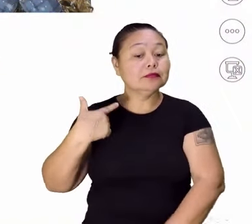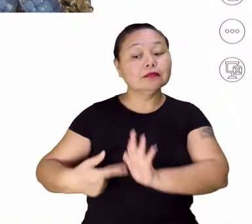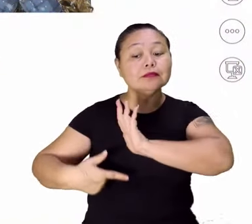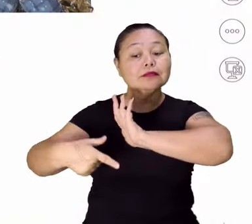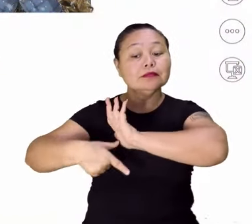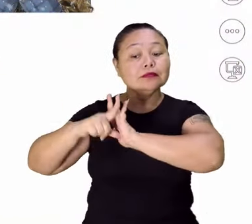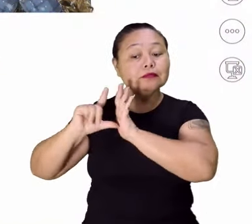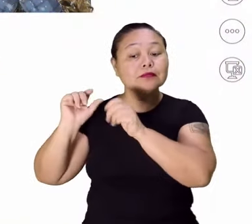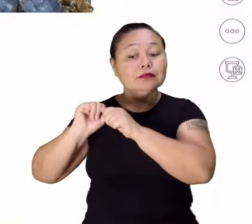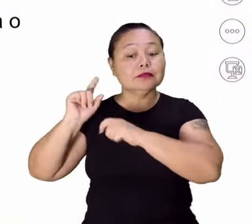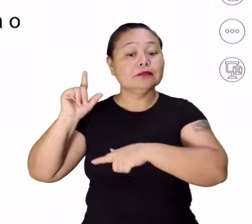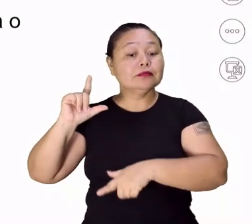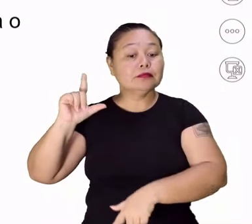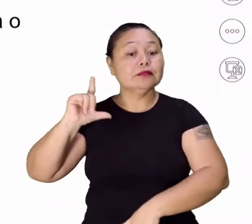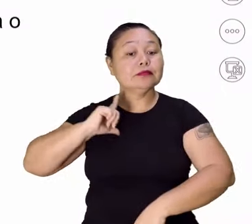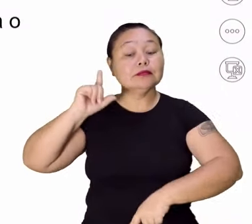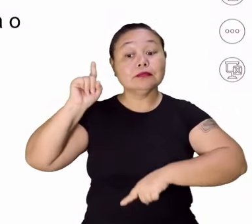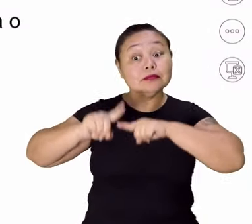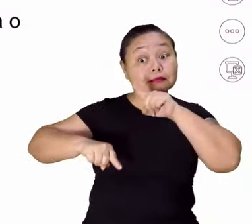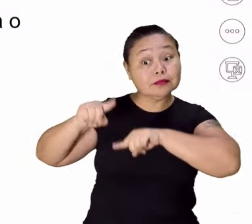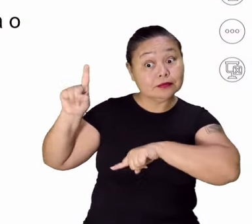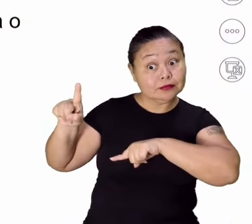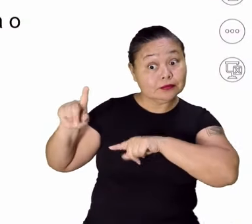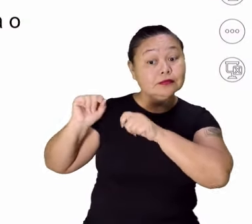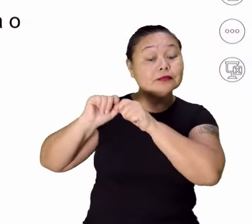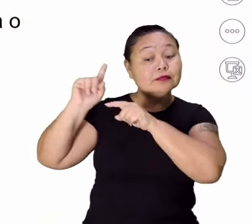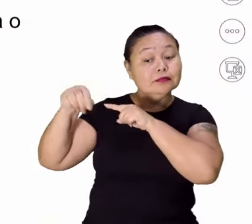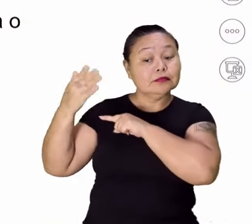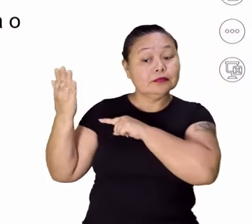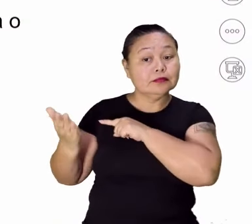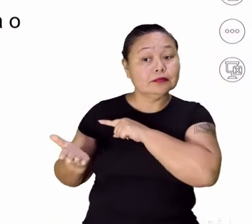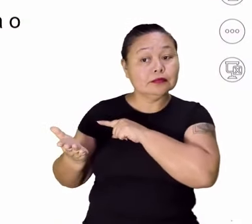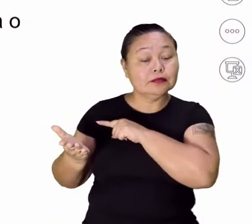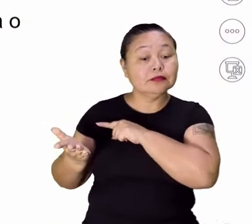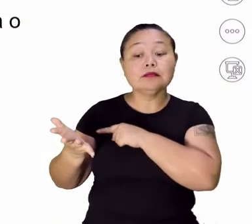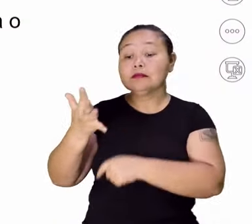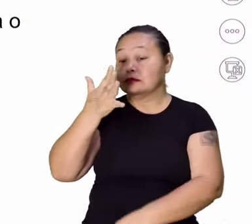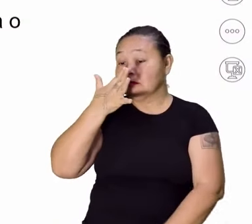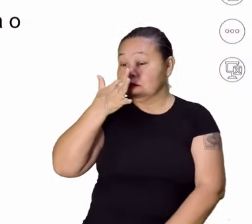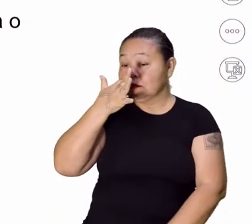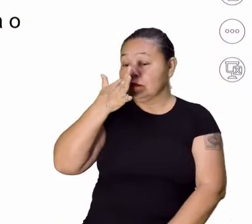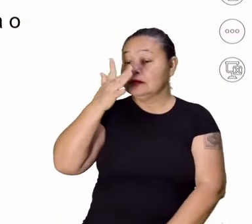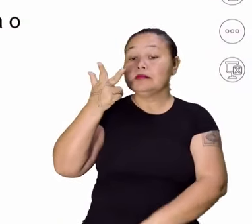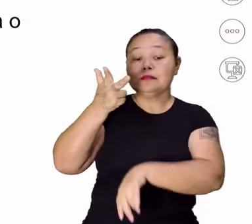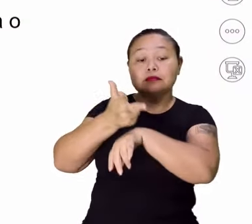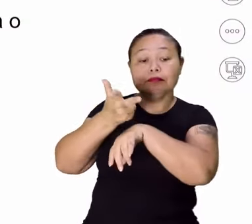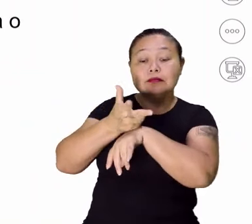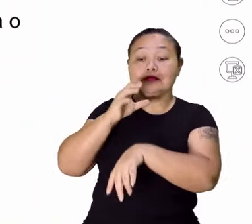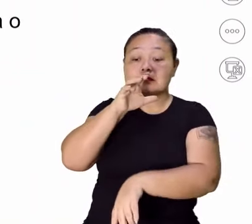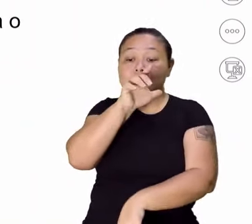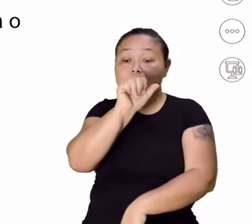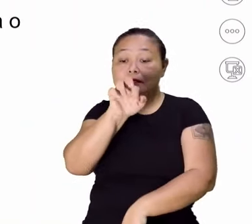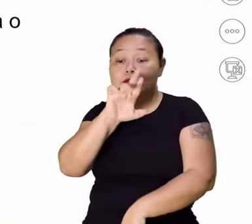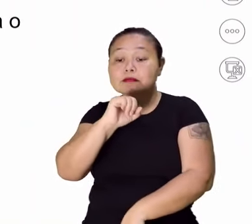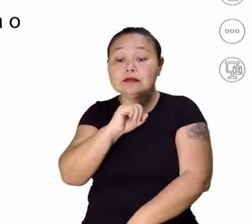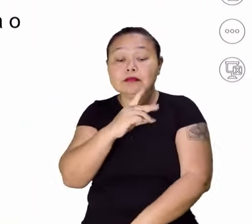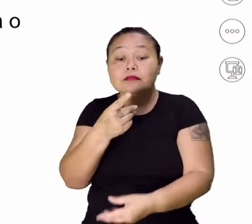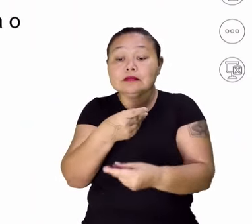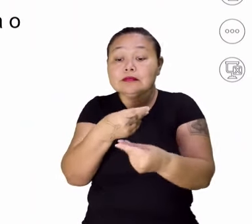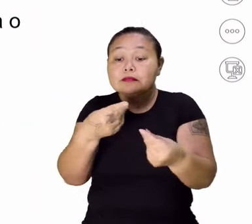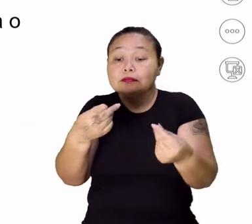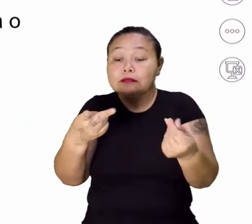só... Nós temos o material... Temos um pré-requisito aí, pessoal. Assistam ao vídeo calor sensível e latente.